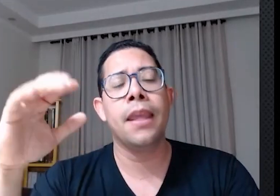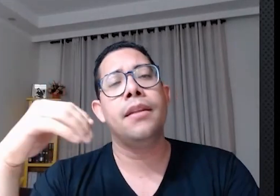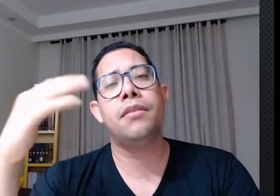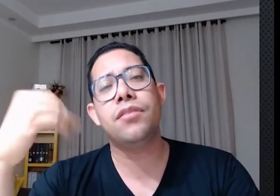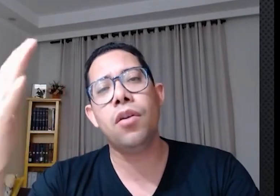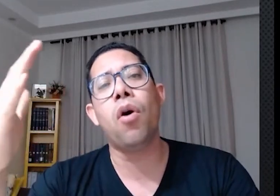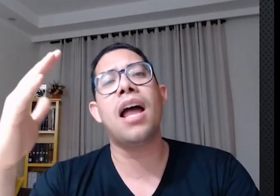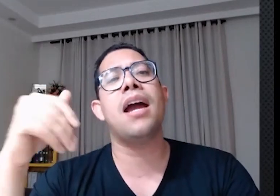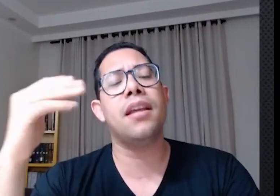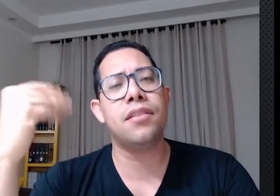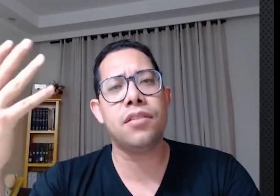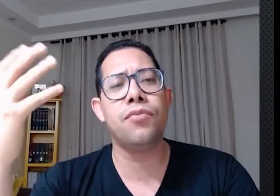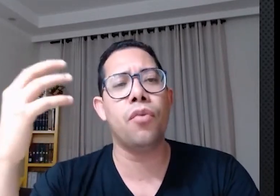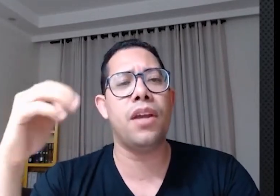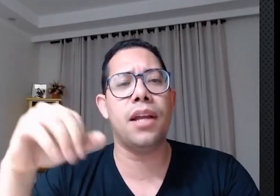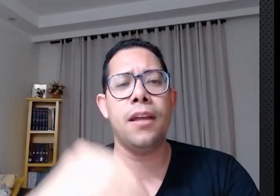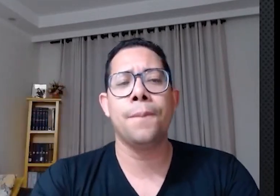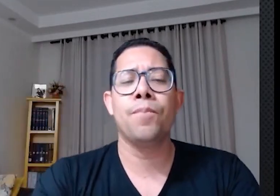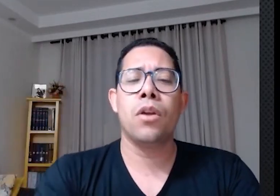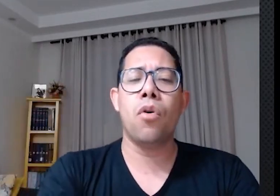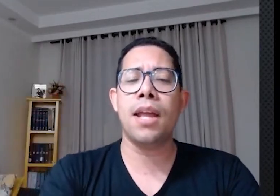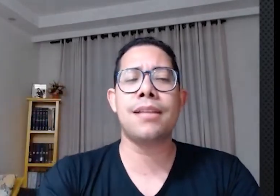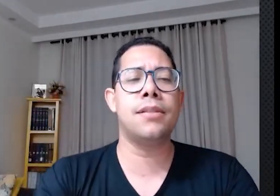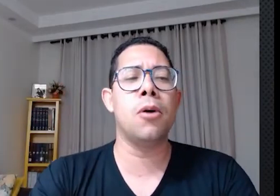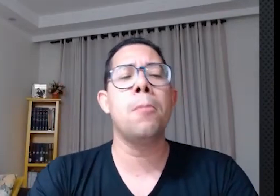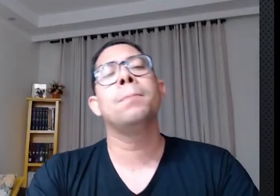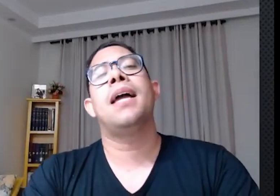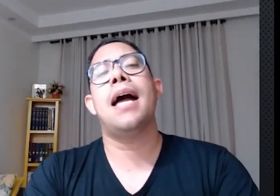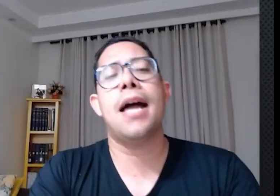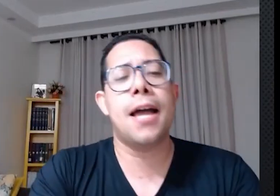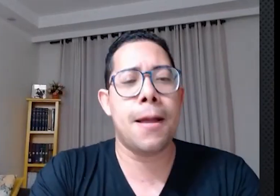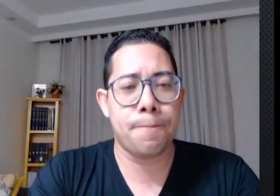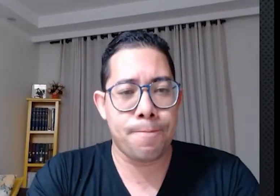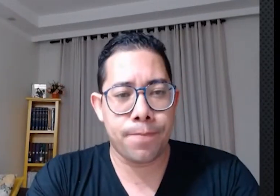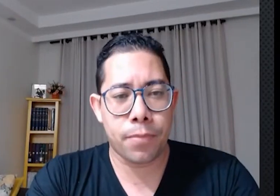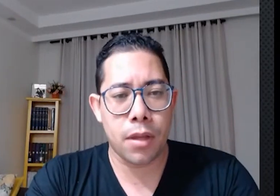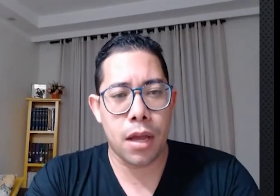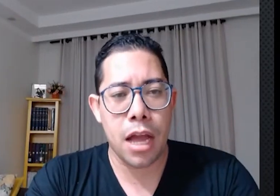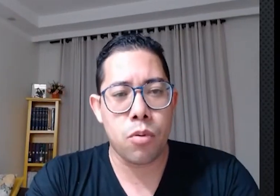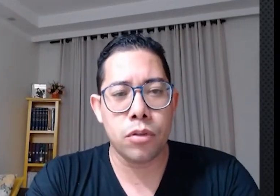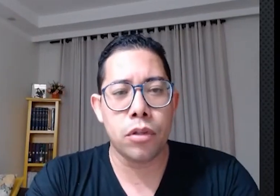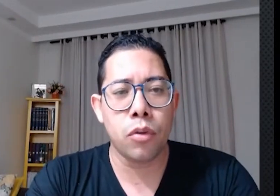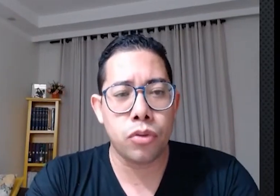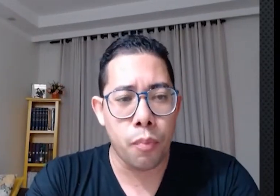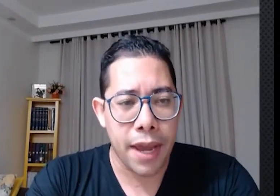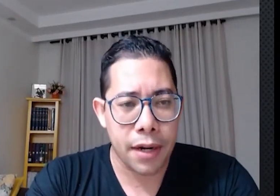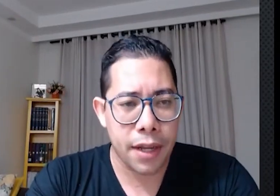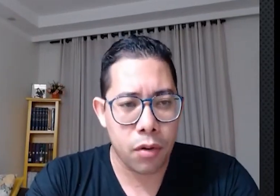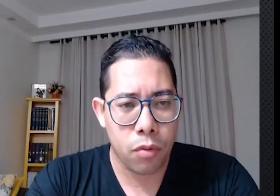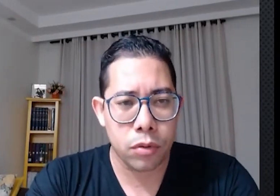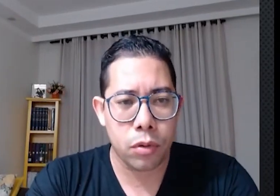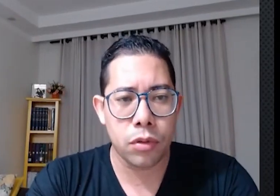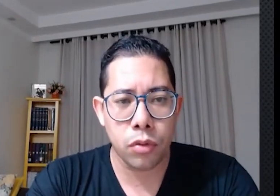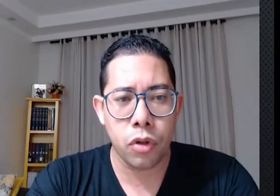aí nesse desenrolar, nesse desenvolver aí com relação a quando não souber,